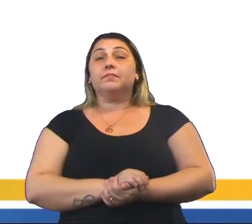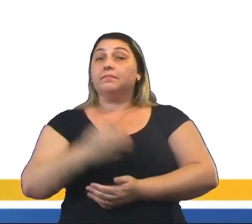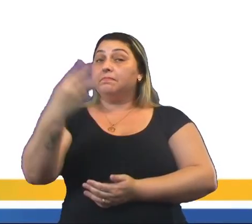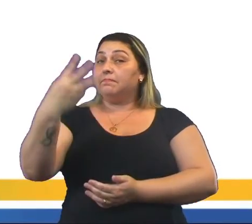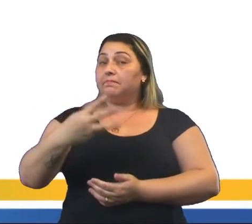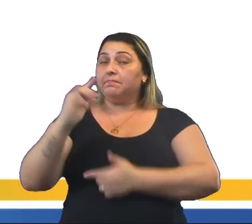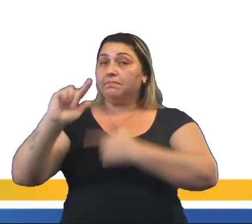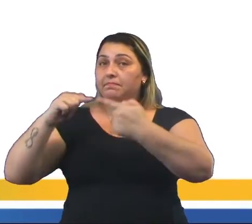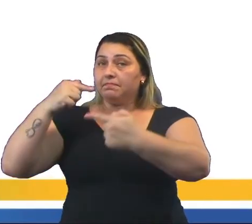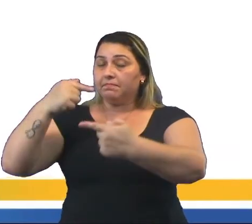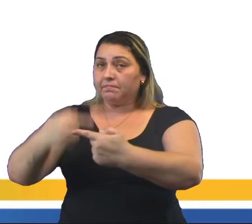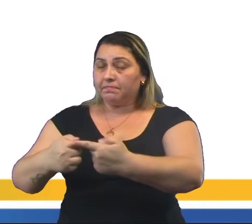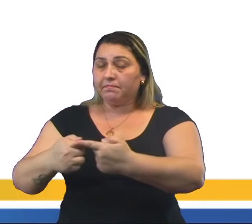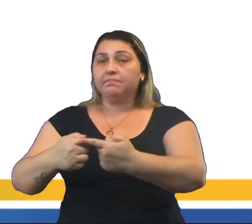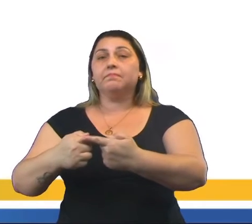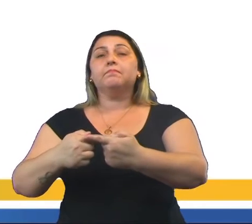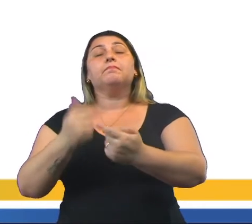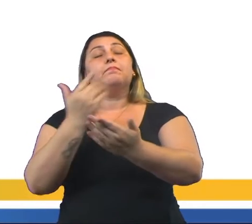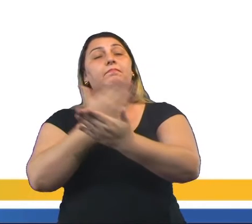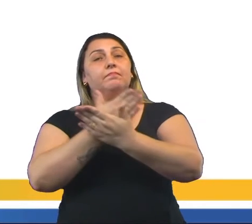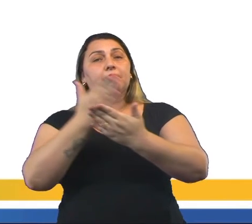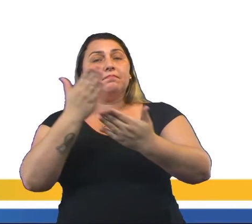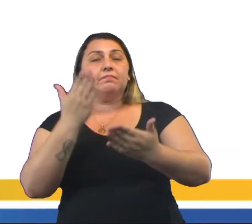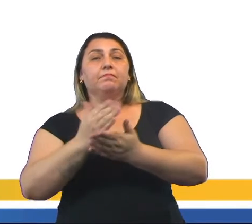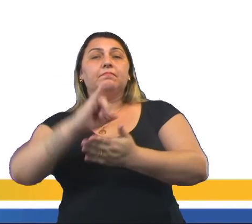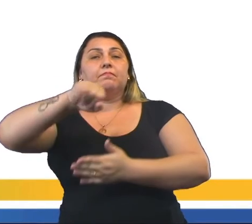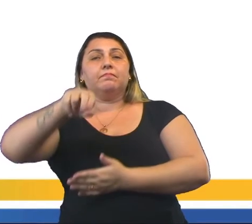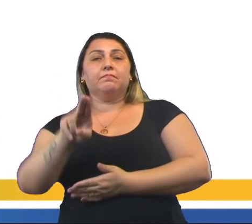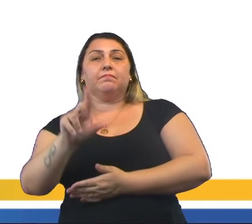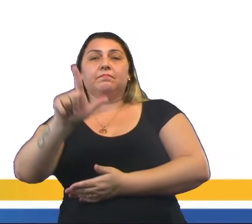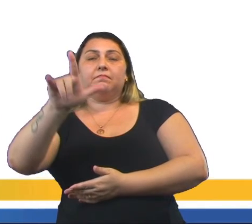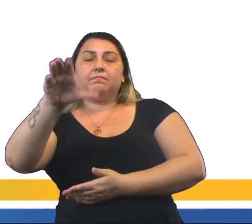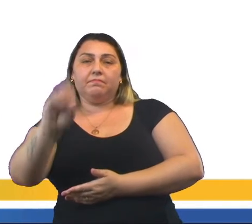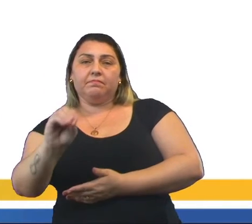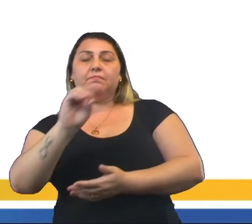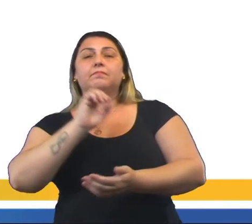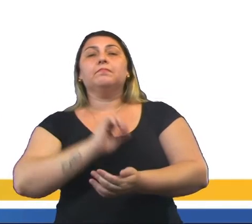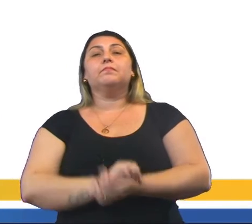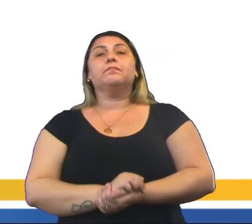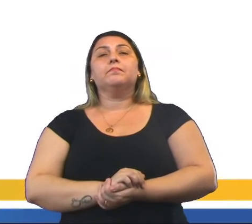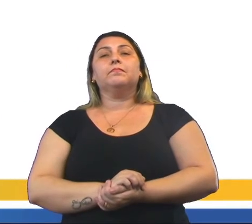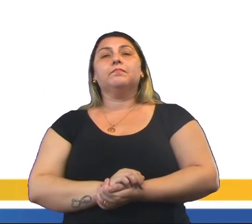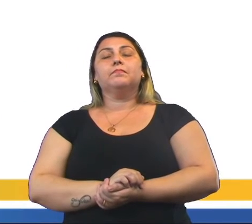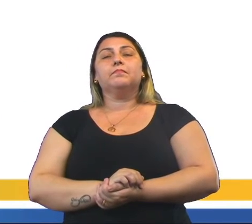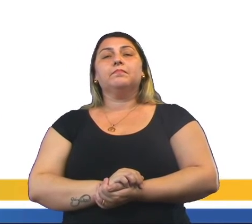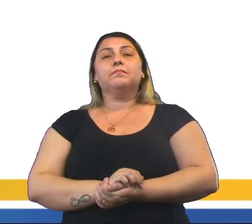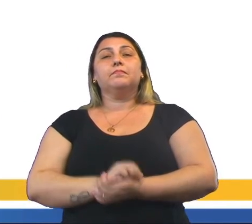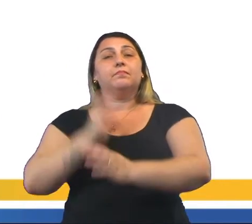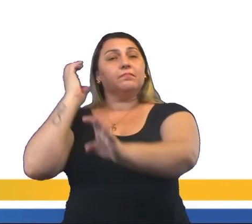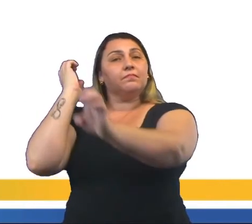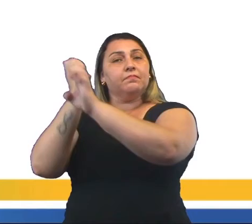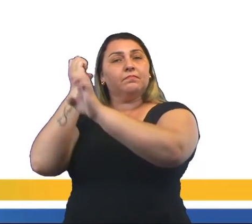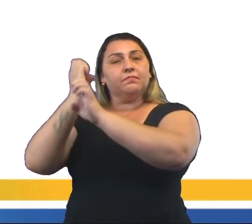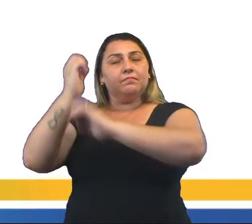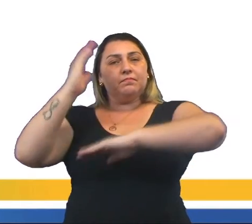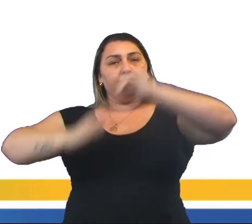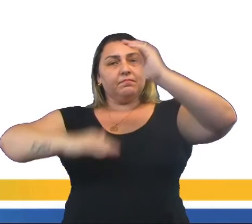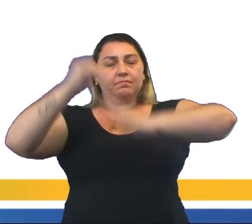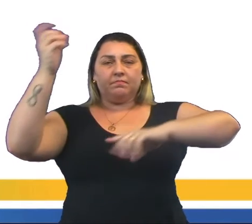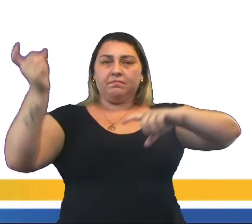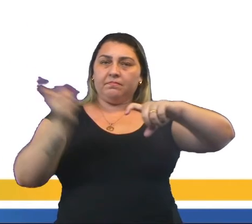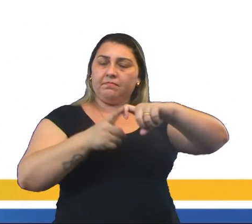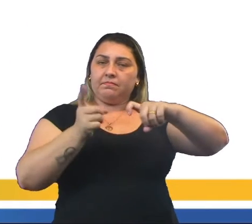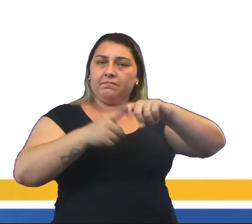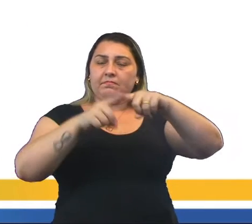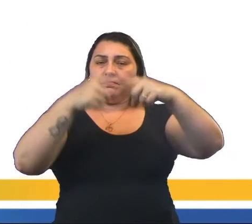Na terceira geração, nós vamos iniciar aí com Júlio Diniz. O Júlio Diniz era engenheiro, médico, né?